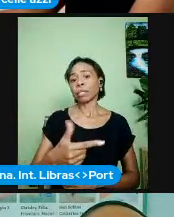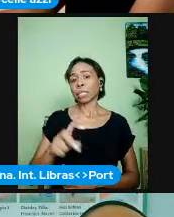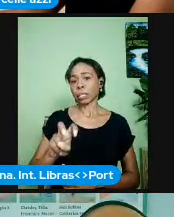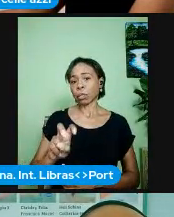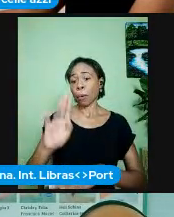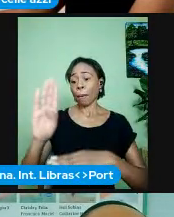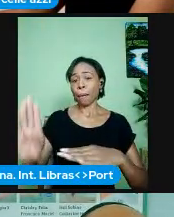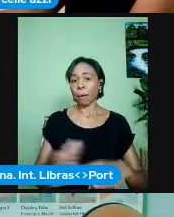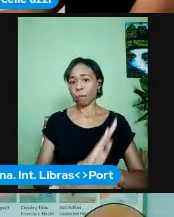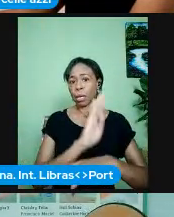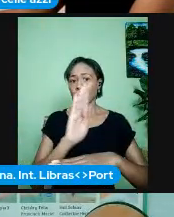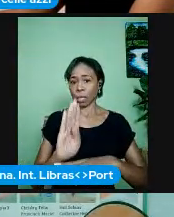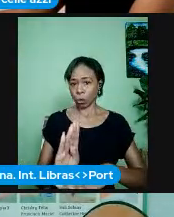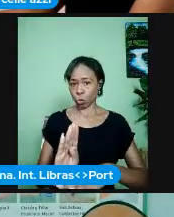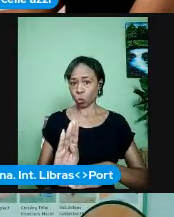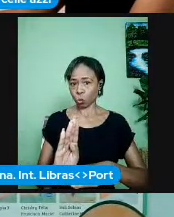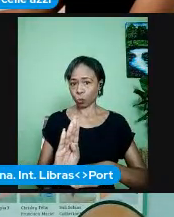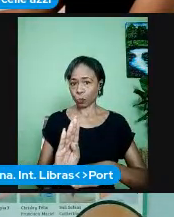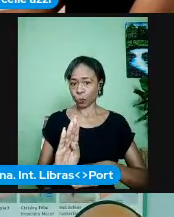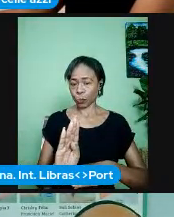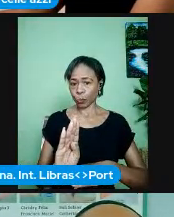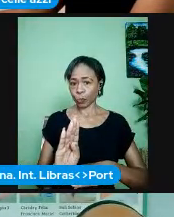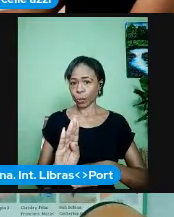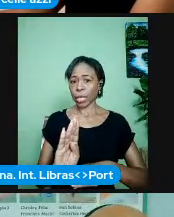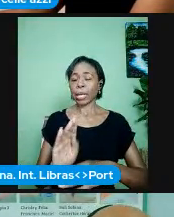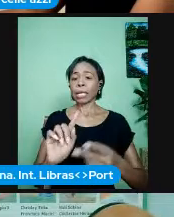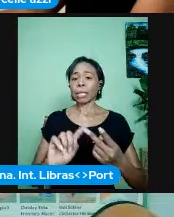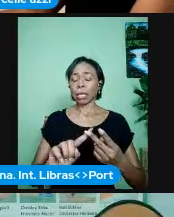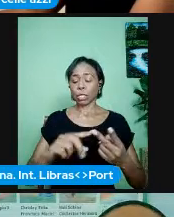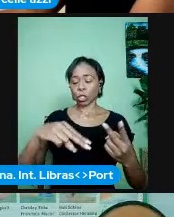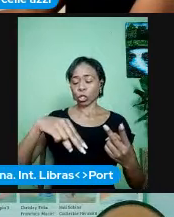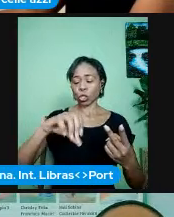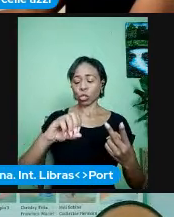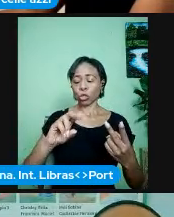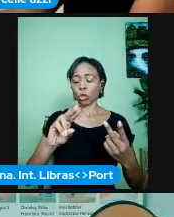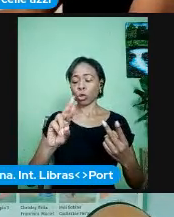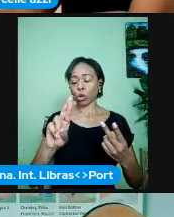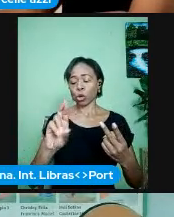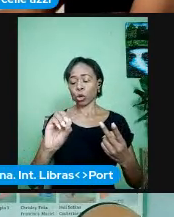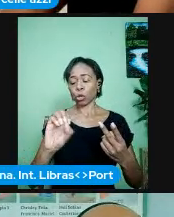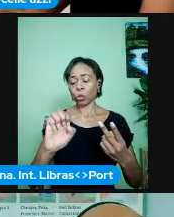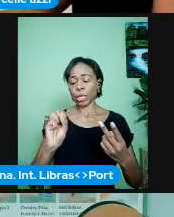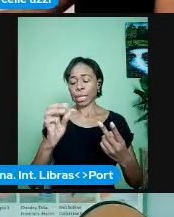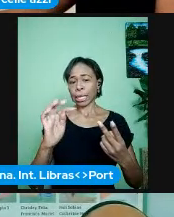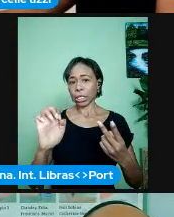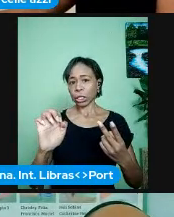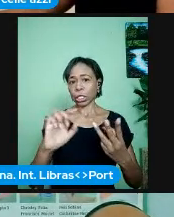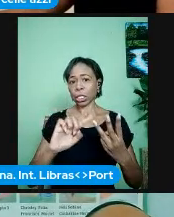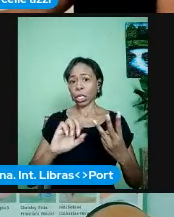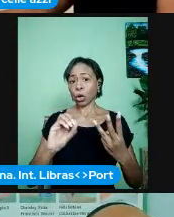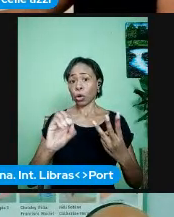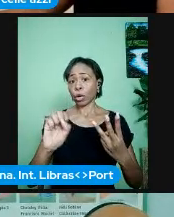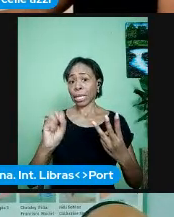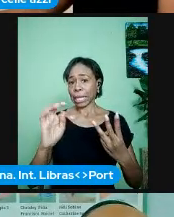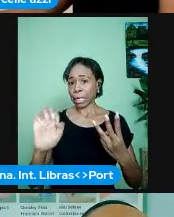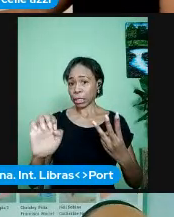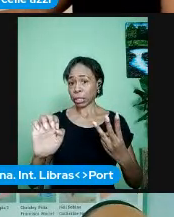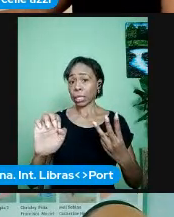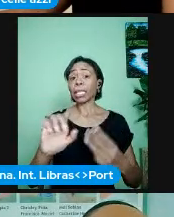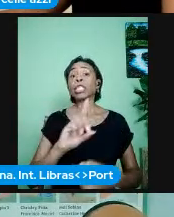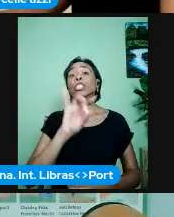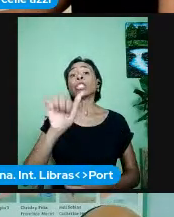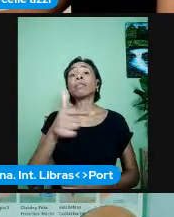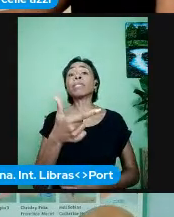na Regional Barreiro, atendendo as regionais também Noroeste e Oeste. No dia 26, em Venda